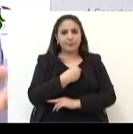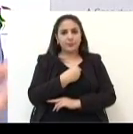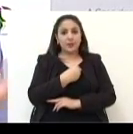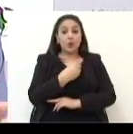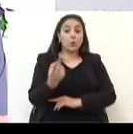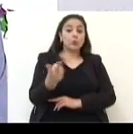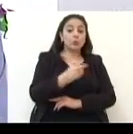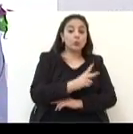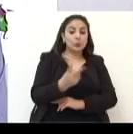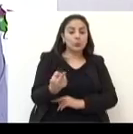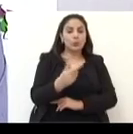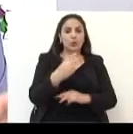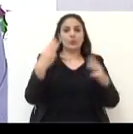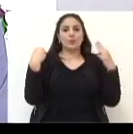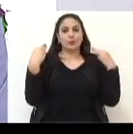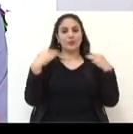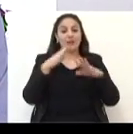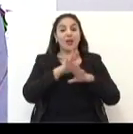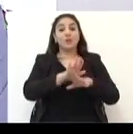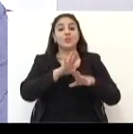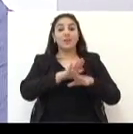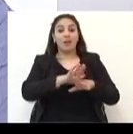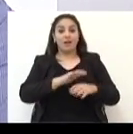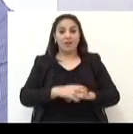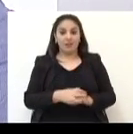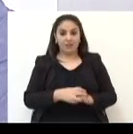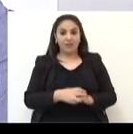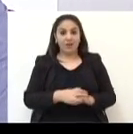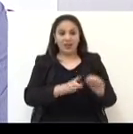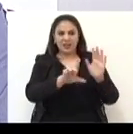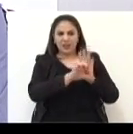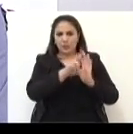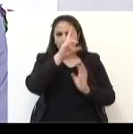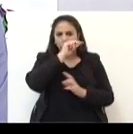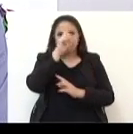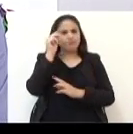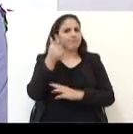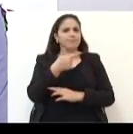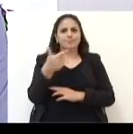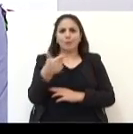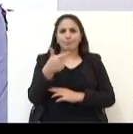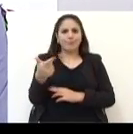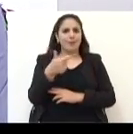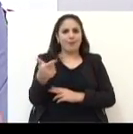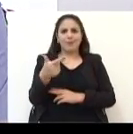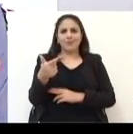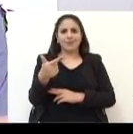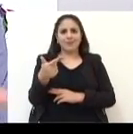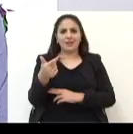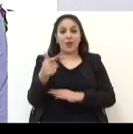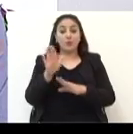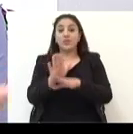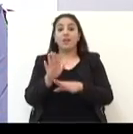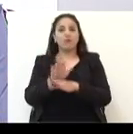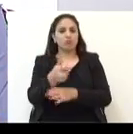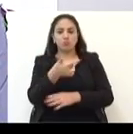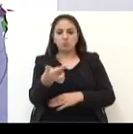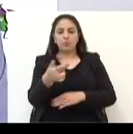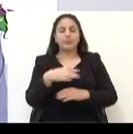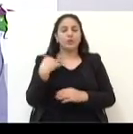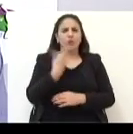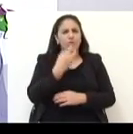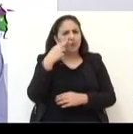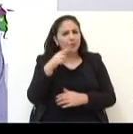2 motoristas auxiliares. E a lei municipal nossa, ela não existe a figura desse condutor. Então a gente vê muitos